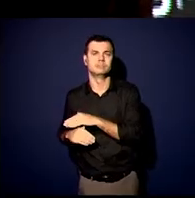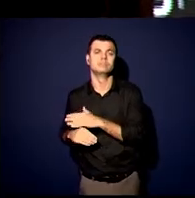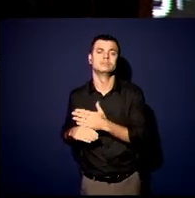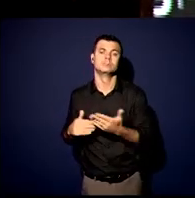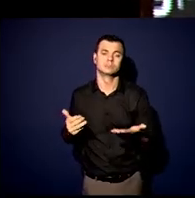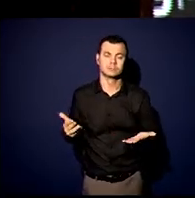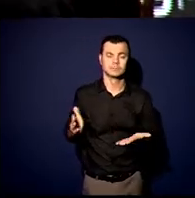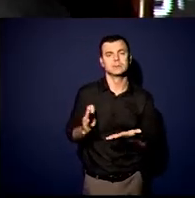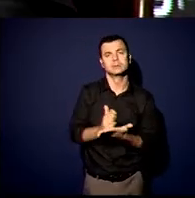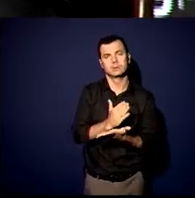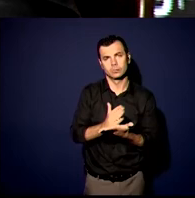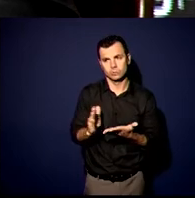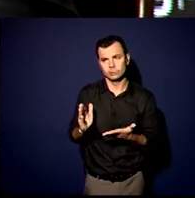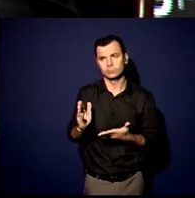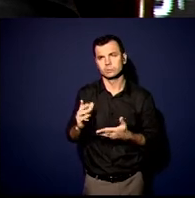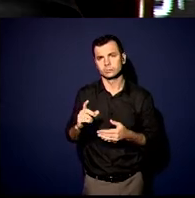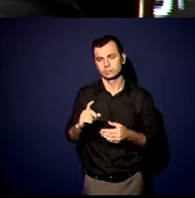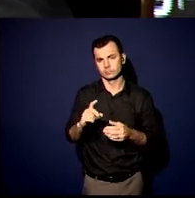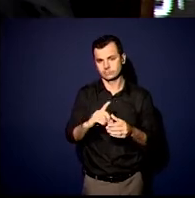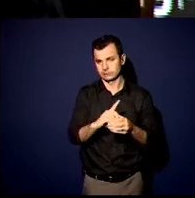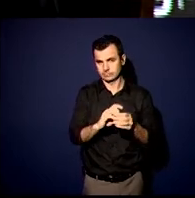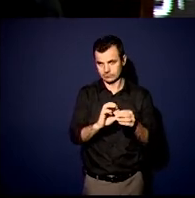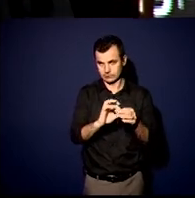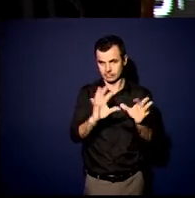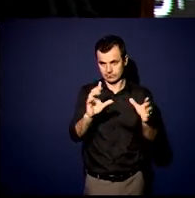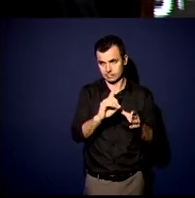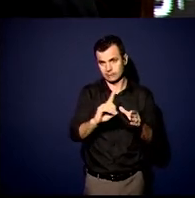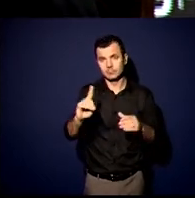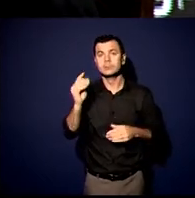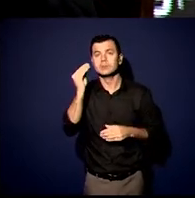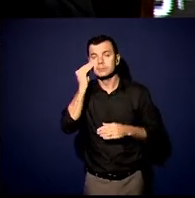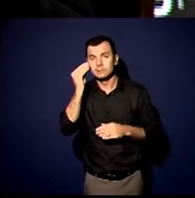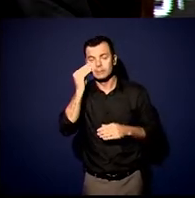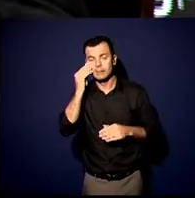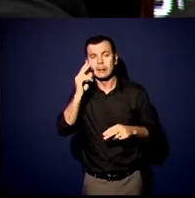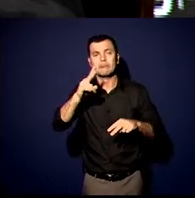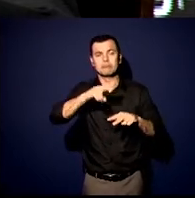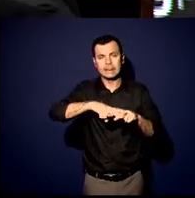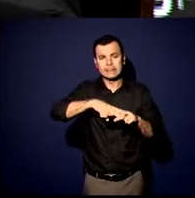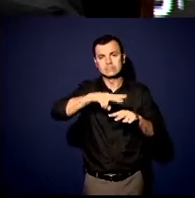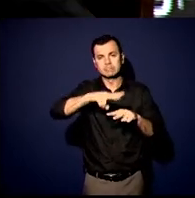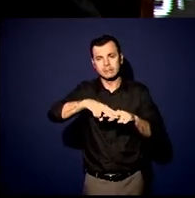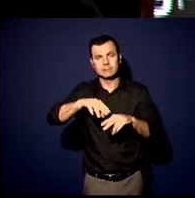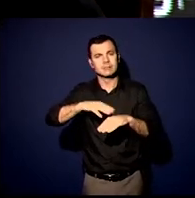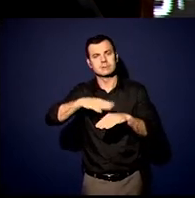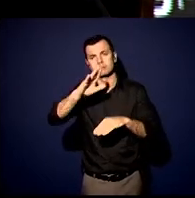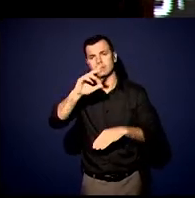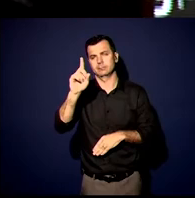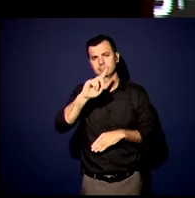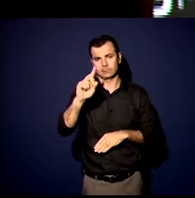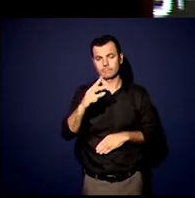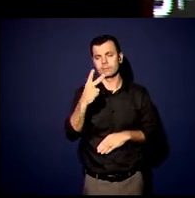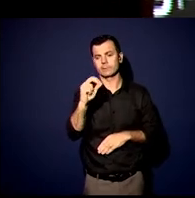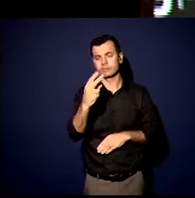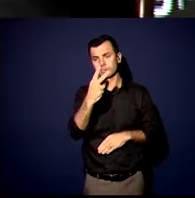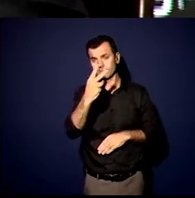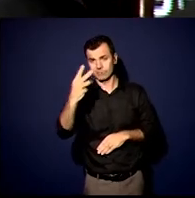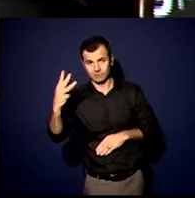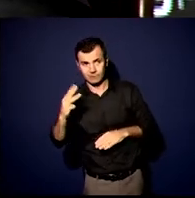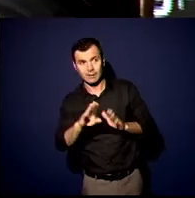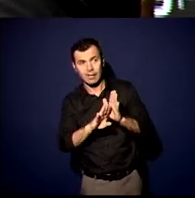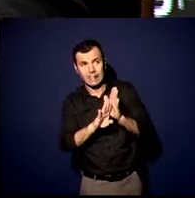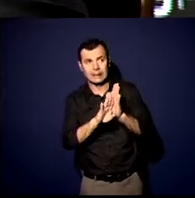tentar a nossa meta Ministro é estabilizar a população carcerária meta de 2023 é que ela não cresça